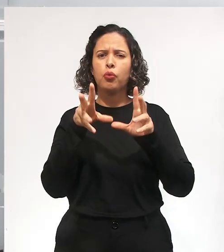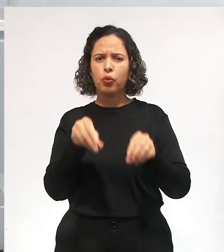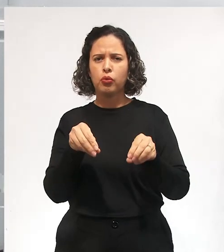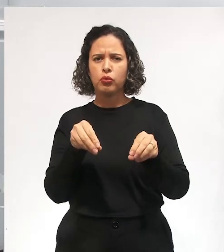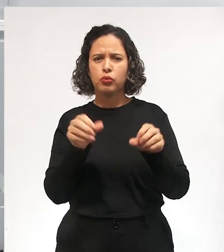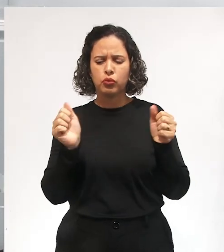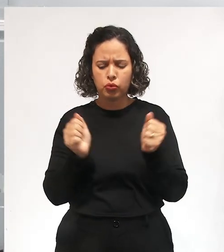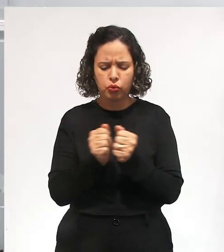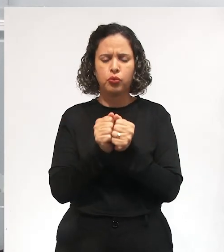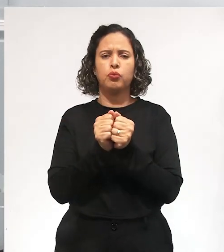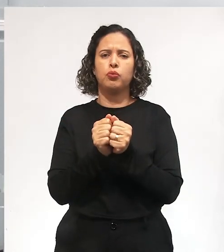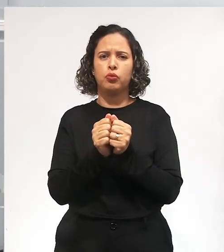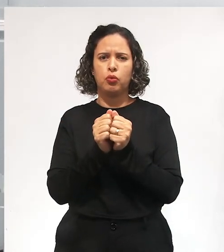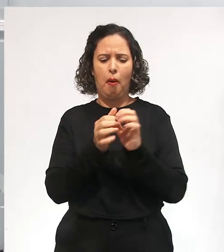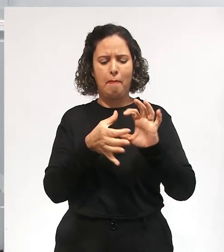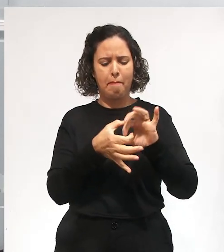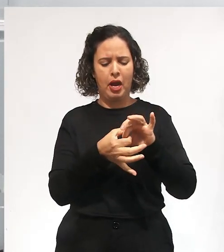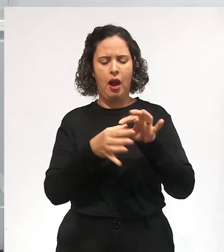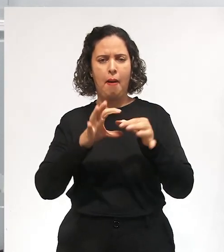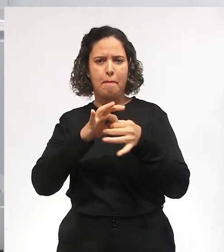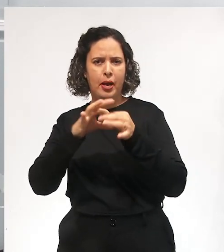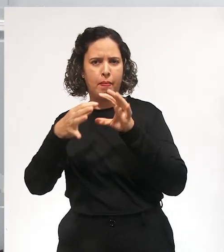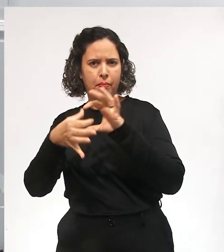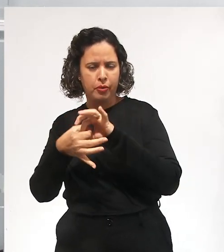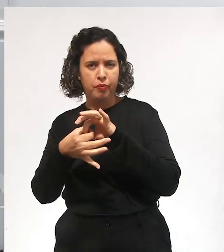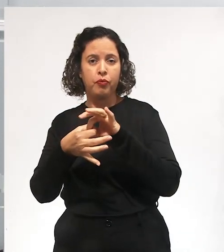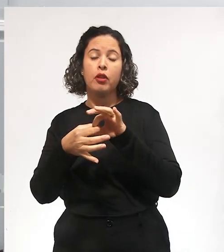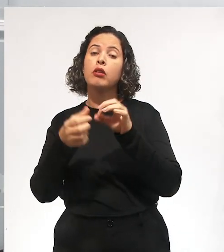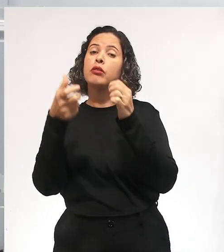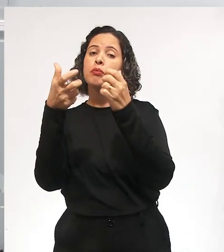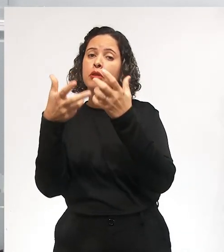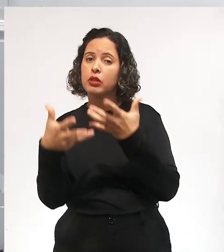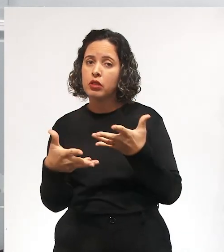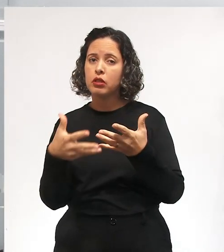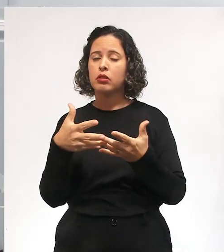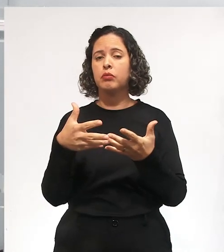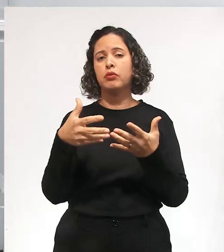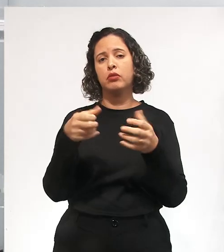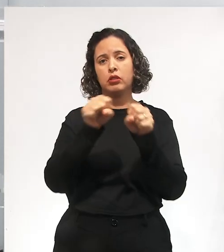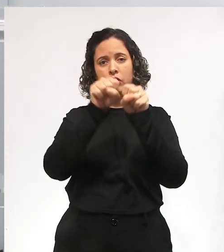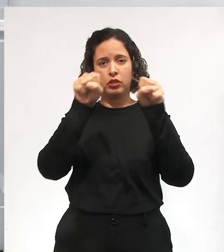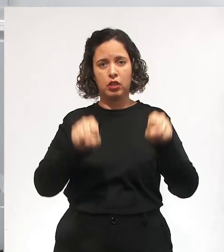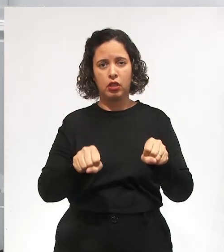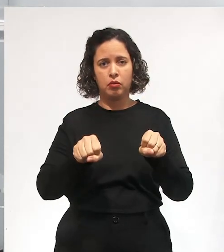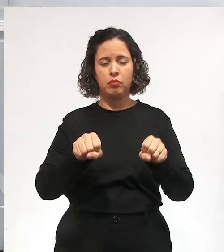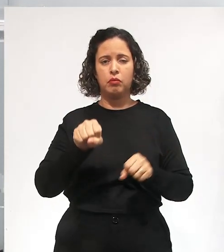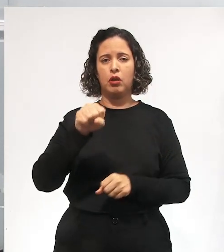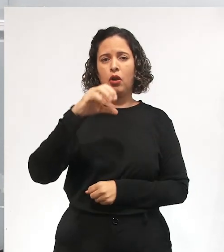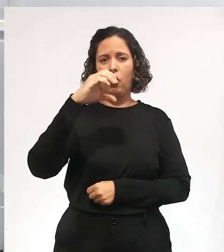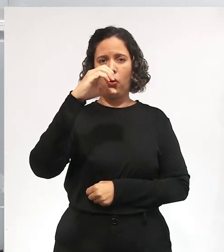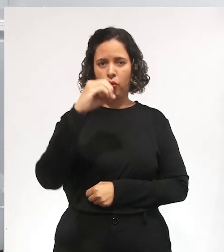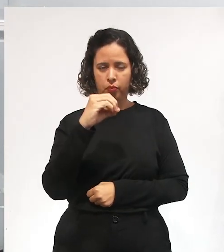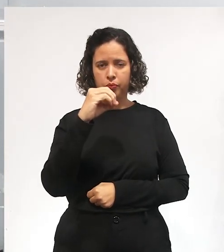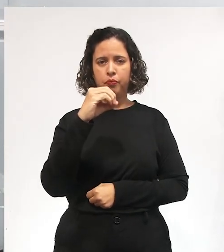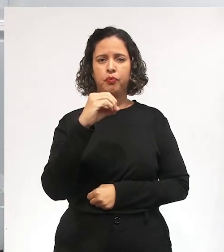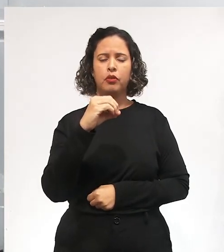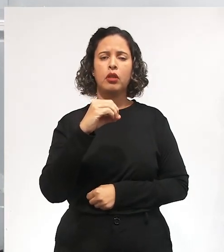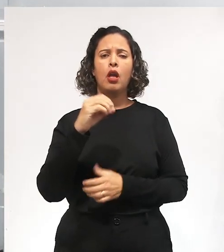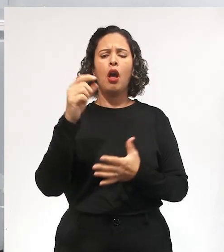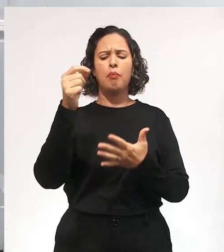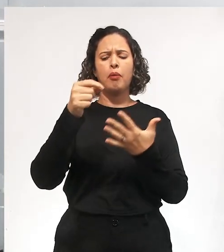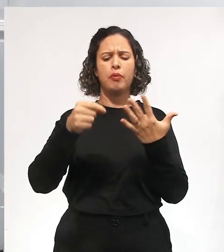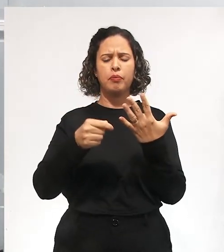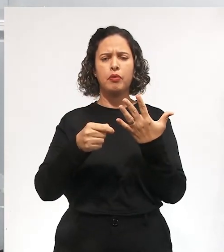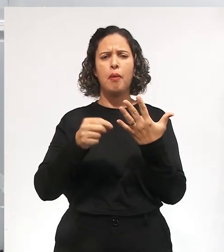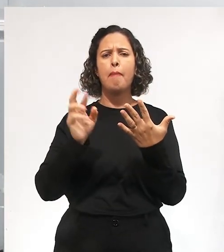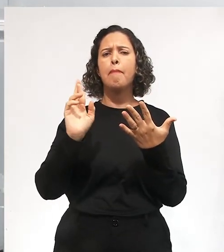liga, o sistema computacional, nós falamos do sistema operacional, né? Quais são as principais funções,